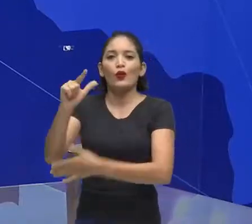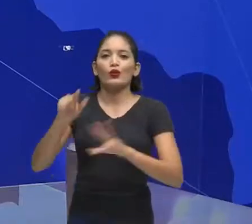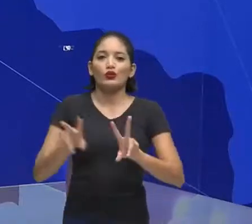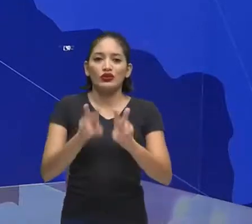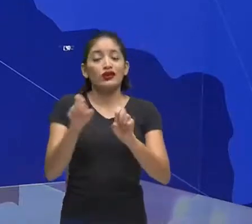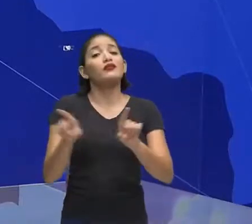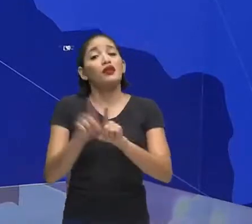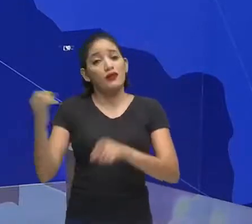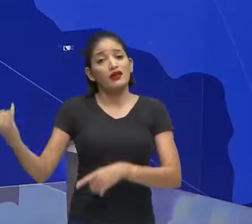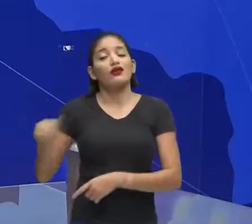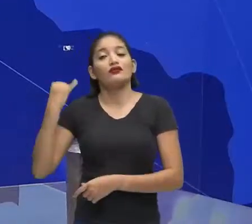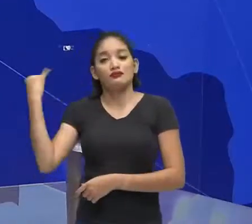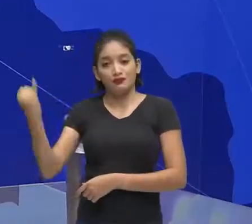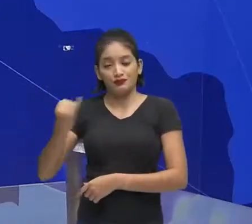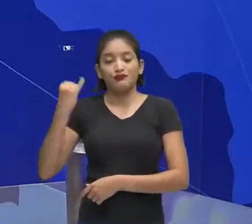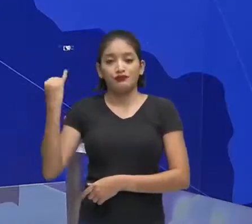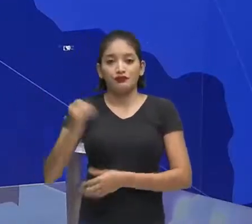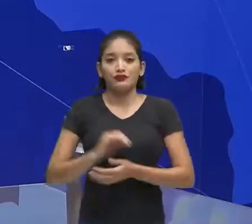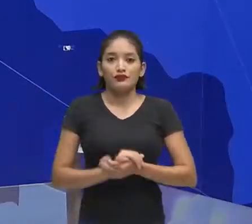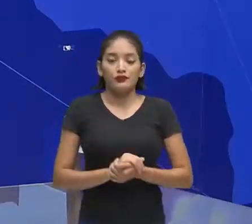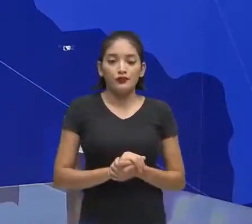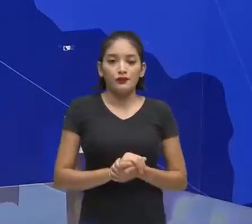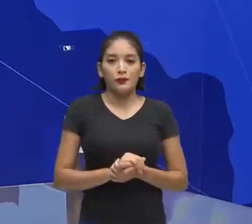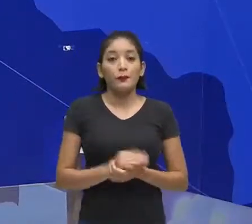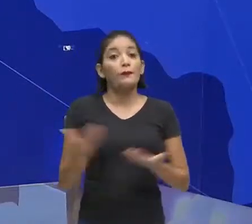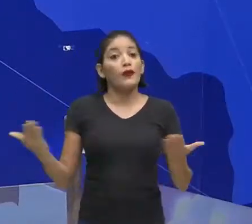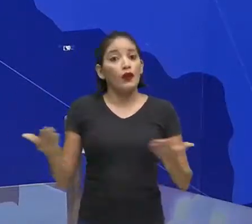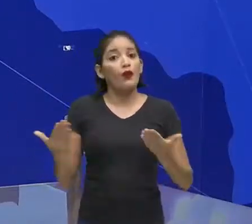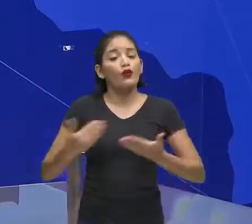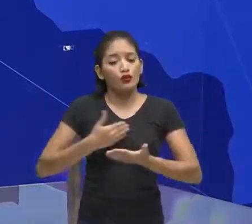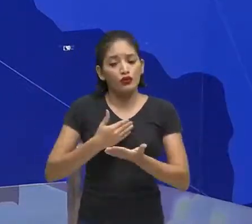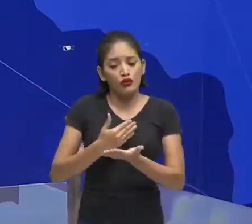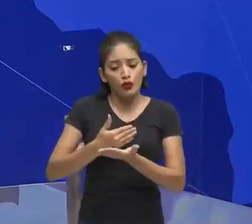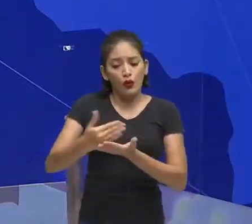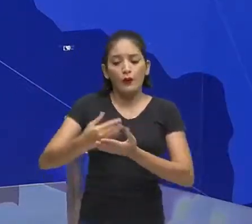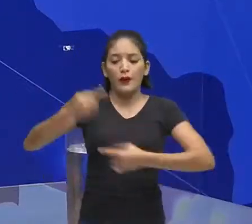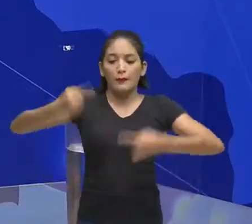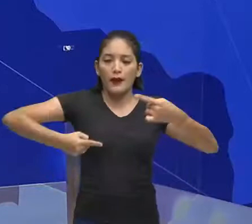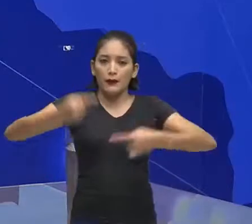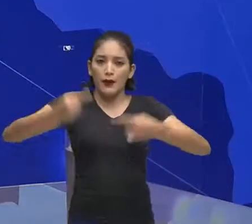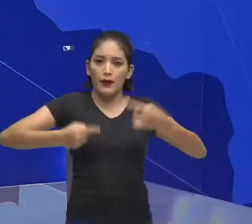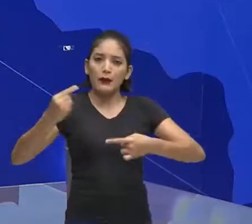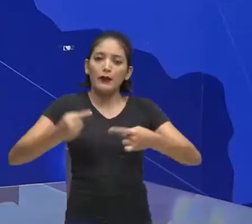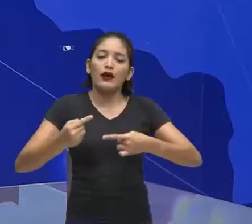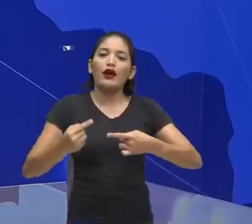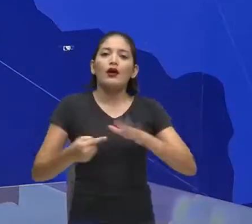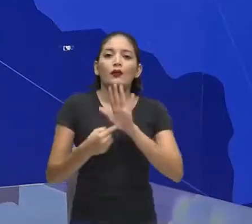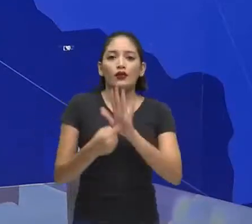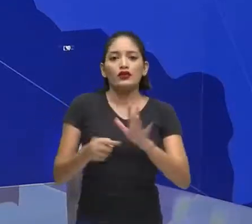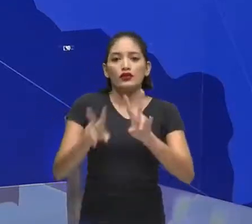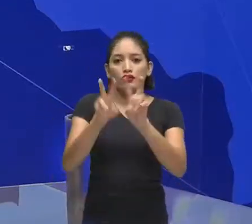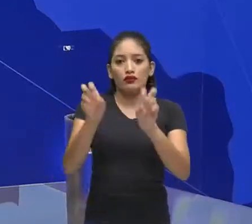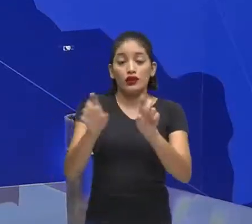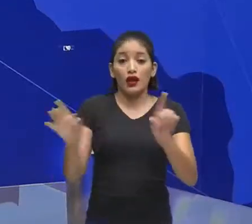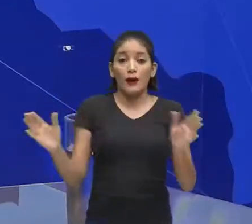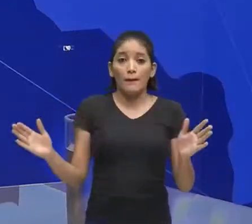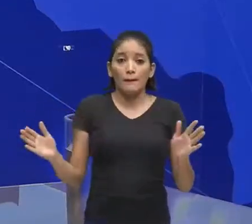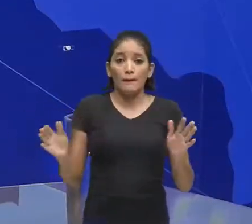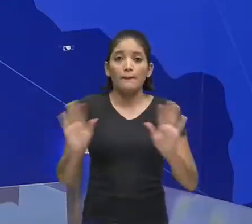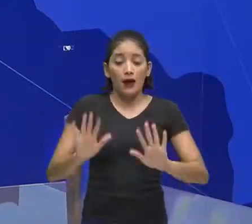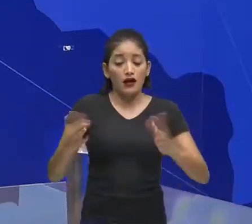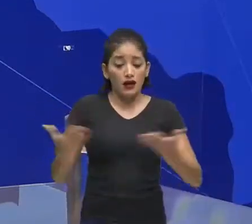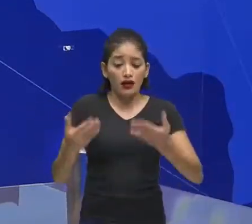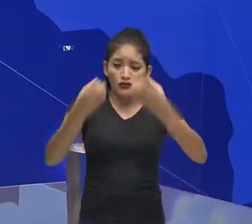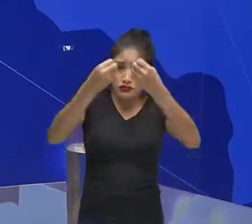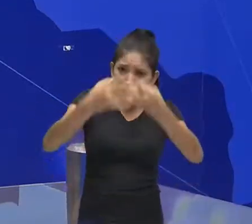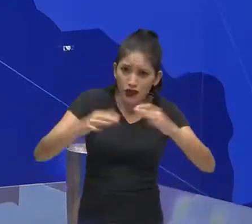são tão importantes. Hoje a gente começa essa discussão trazendo esses conceitos, mas vamos deixar bem explícito também